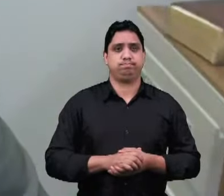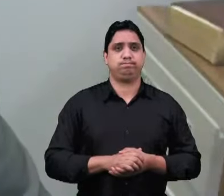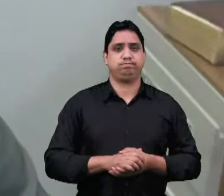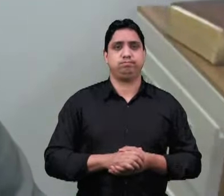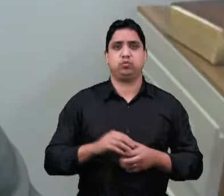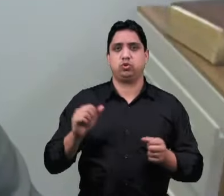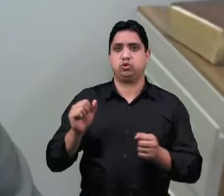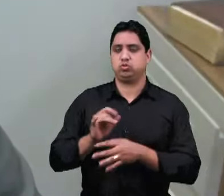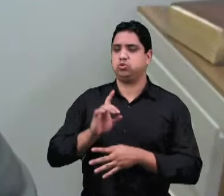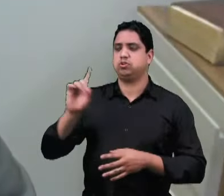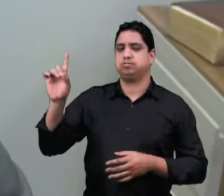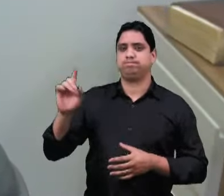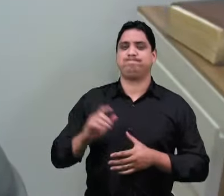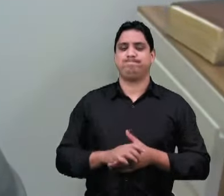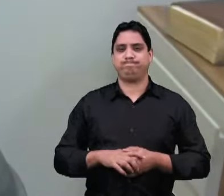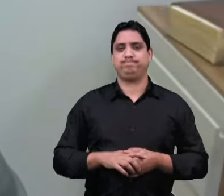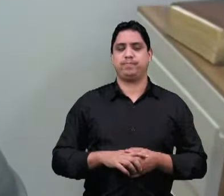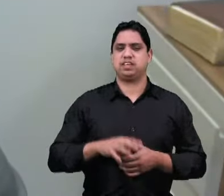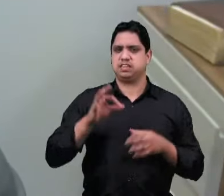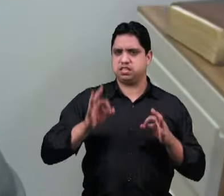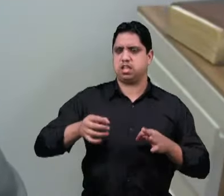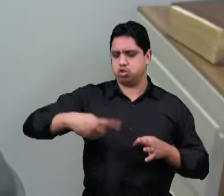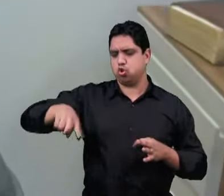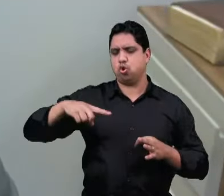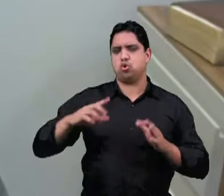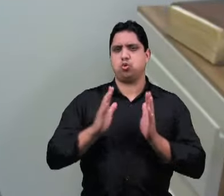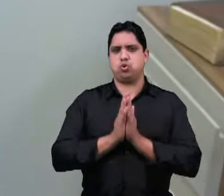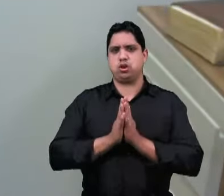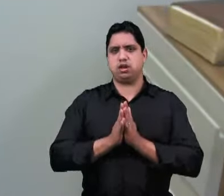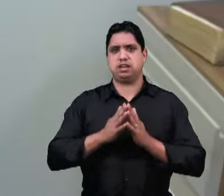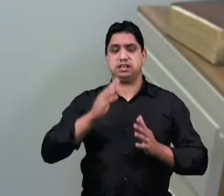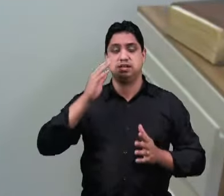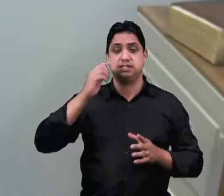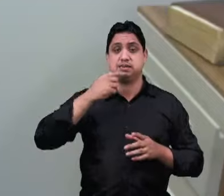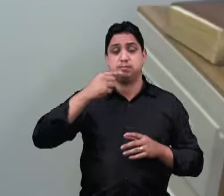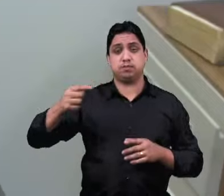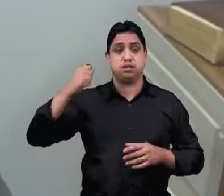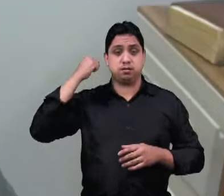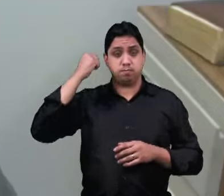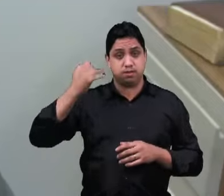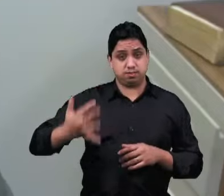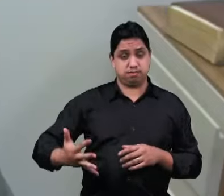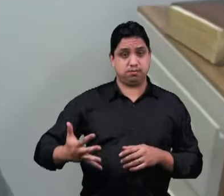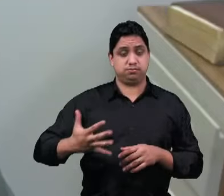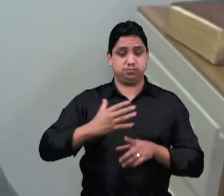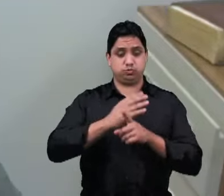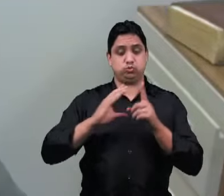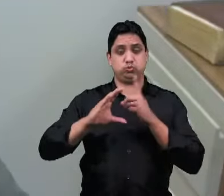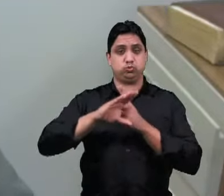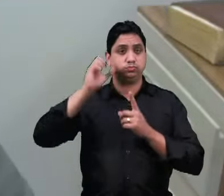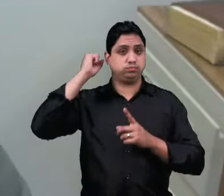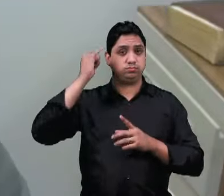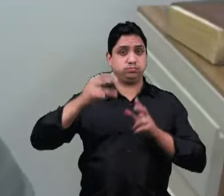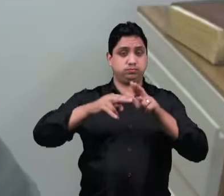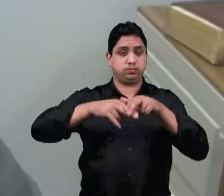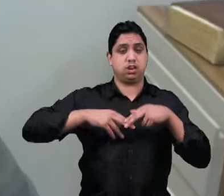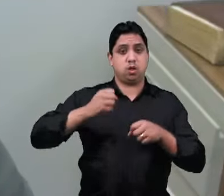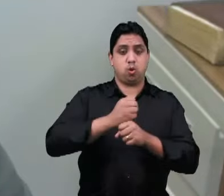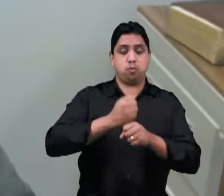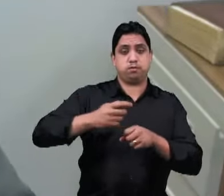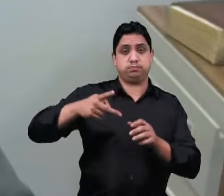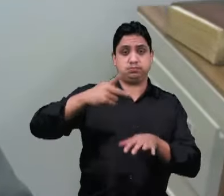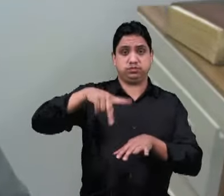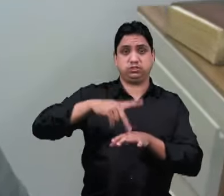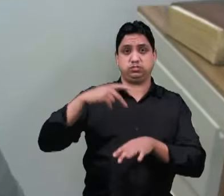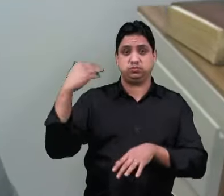Glória a Deus. Com certeza os irmãos estão orando. Nós estamos na semana da madrugada, os cultos nas madrugadas pela obra no exterior. Na semana que vem estaremos